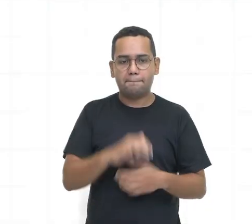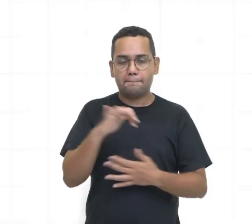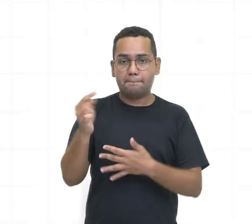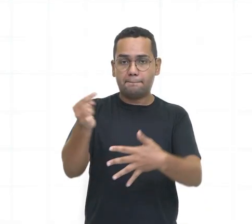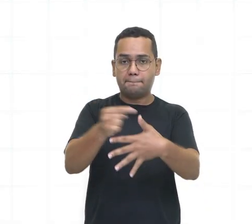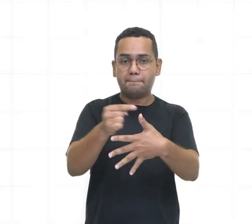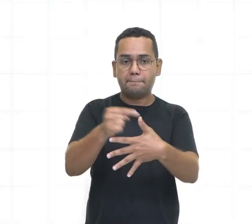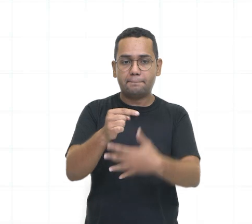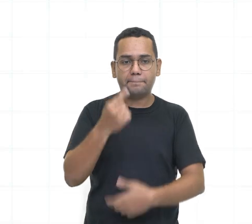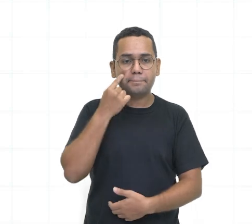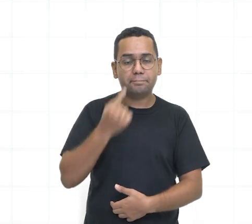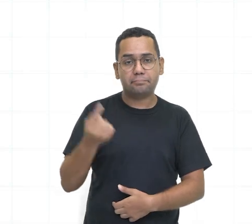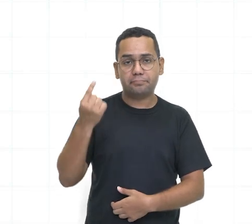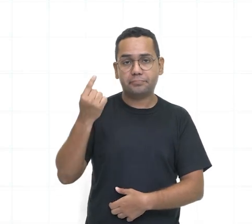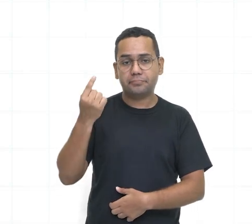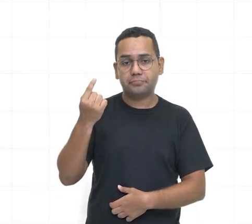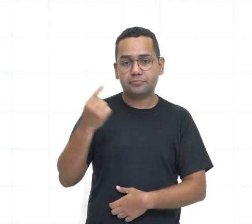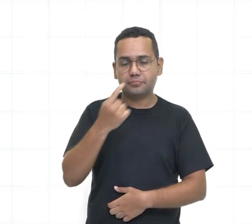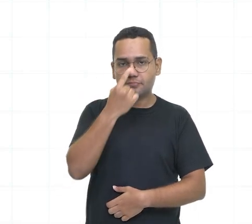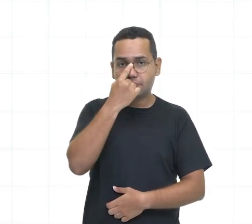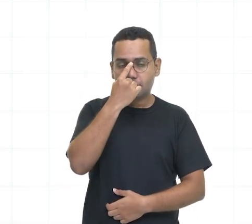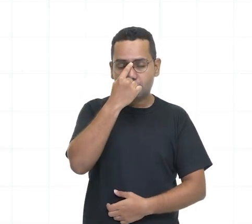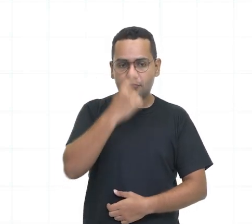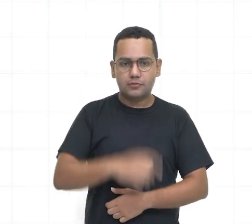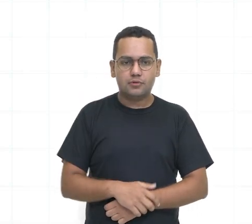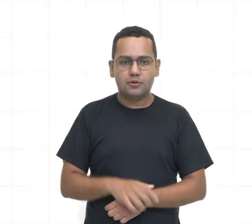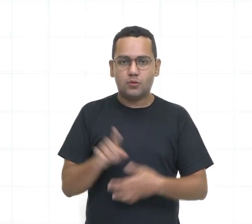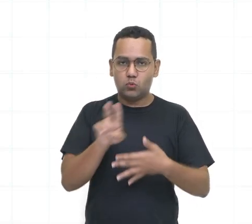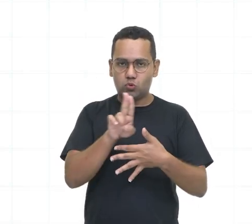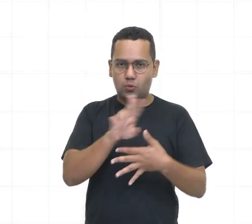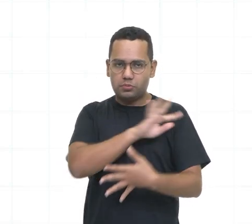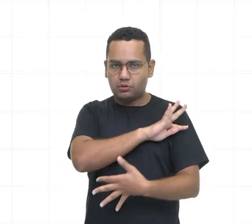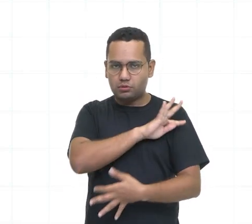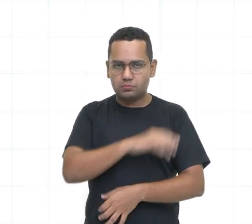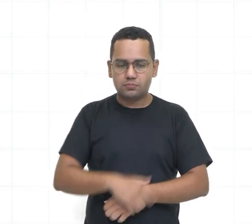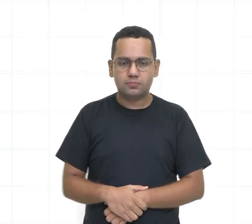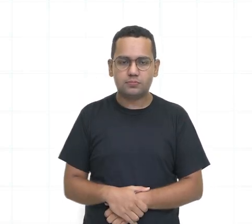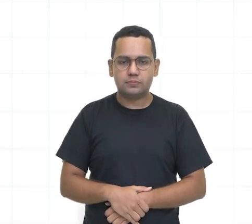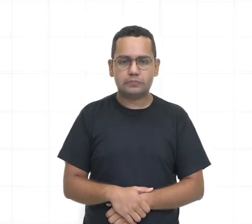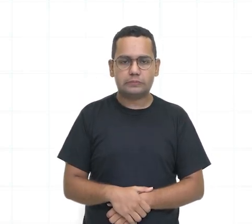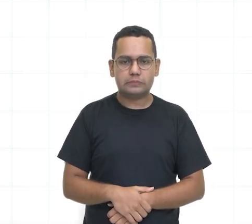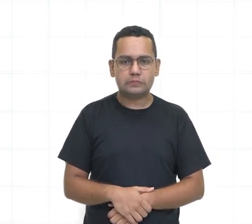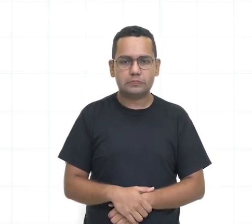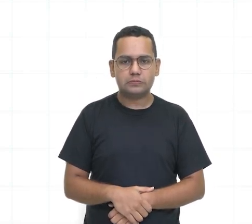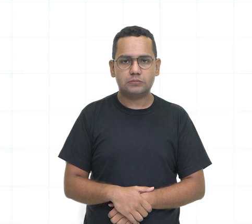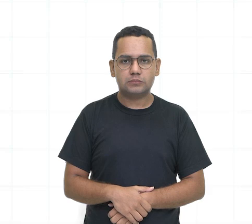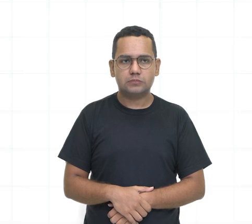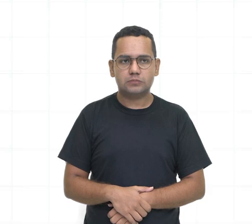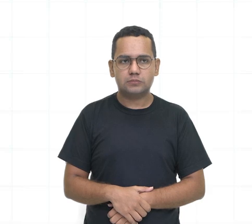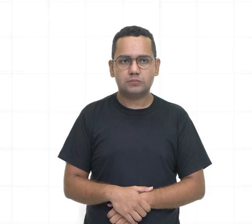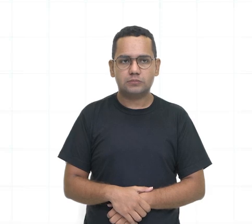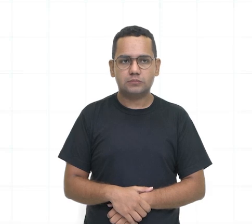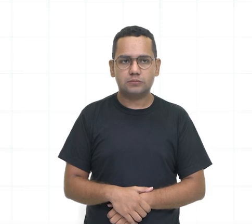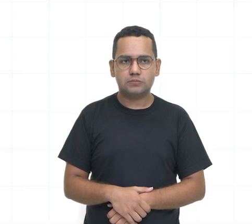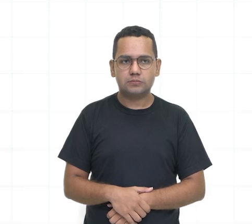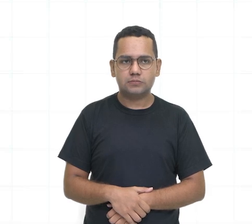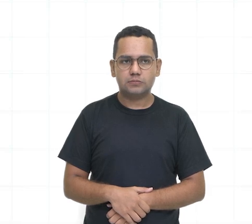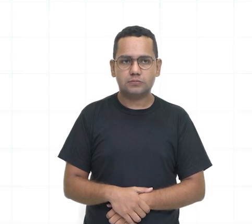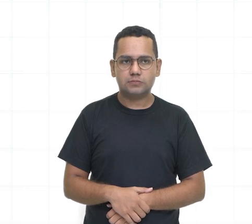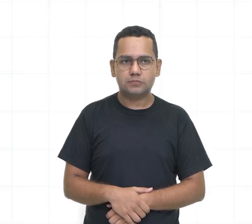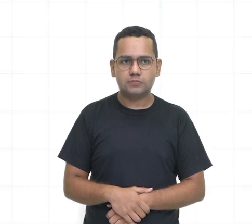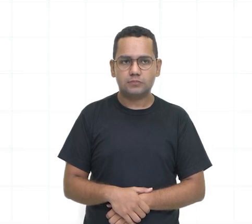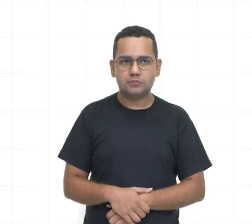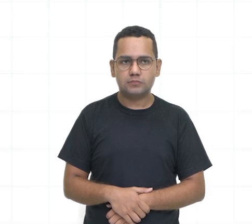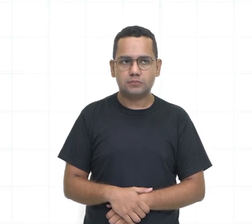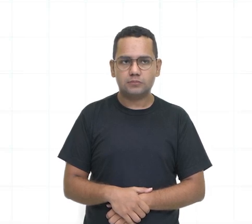tamanho. Bom, o primeiro tipo que nós temos são as anãs brancas, que são estrelas para baixa massa,